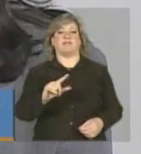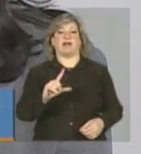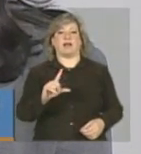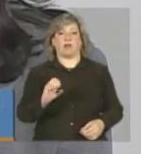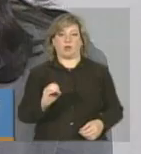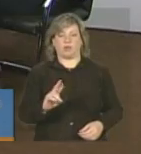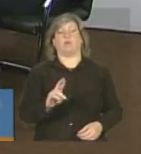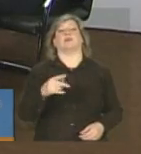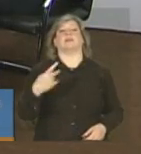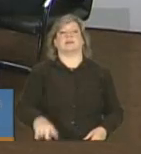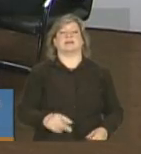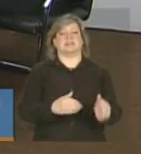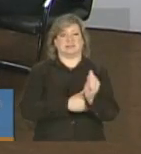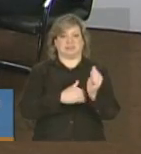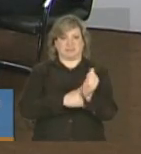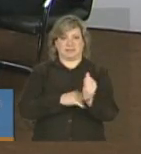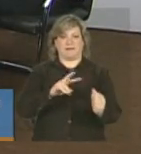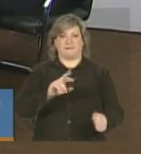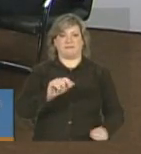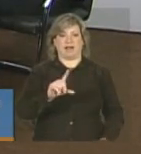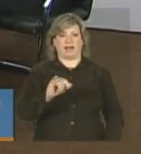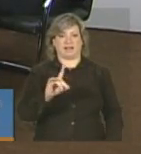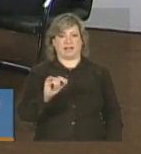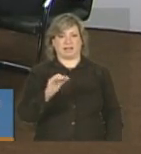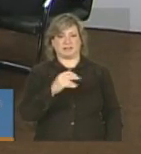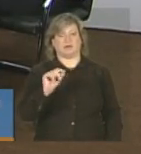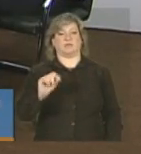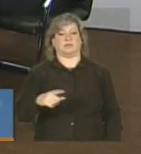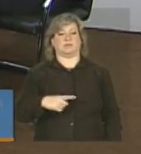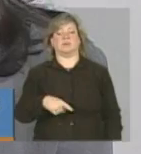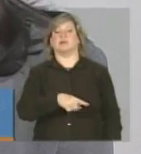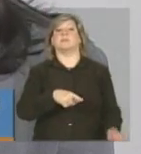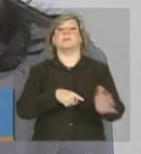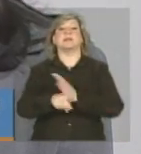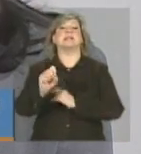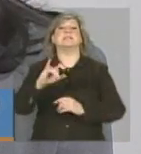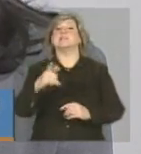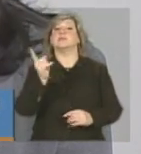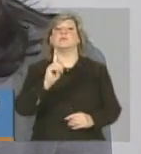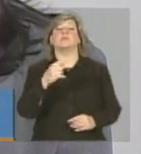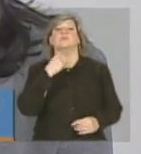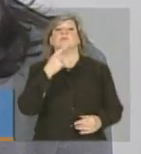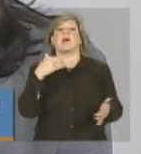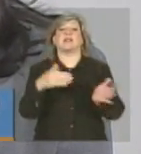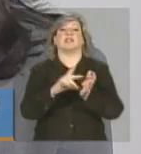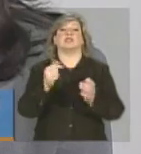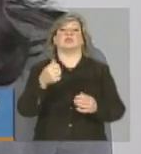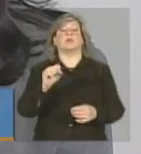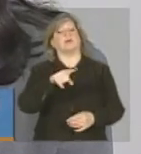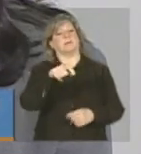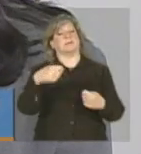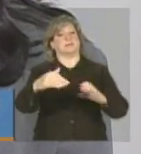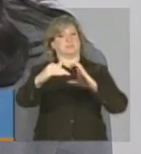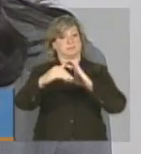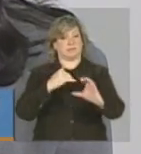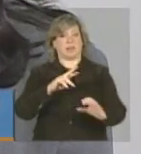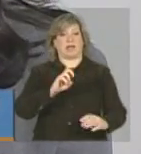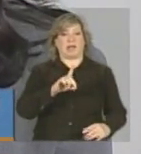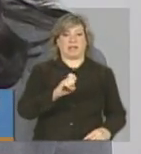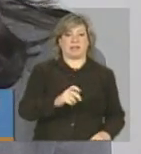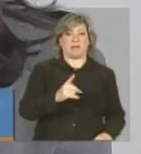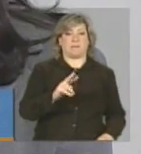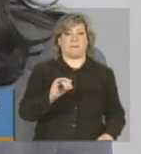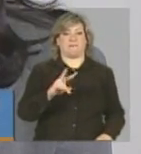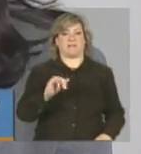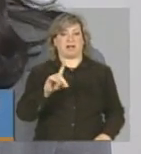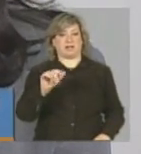dessa senha. E se isso não acontecer até o dia 18? Se isso não acontecer até o dia 18, ela vai nos informar pelo e-mail